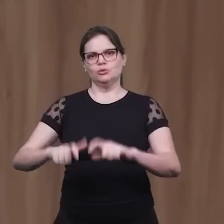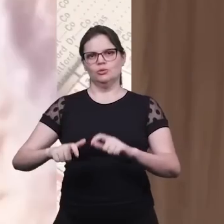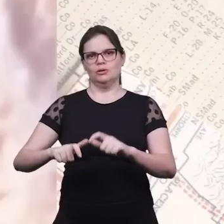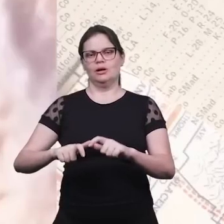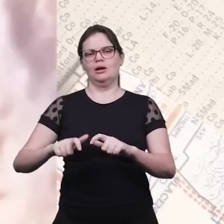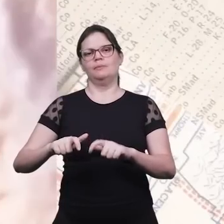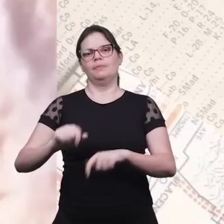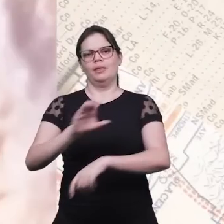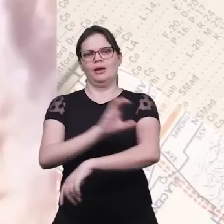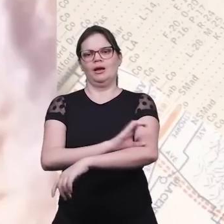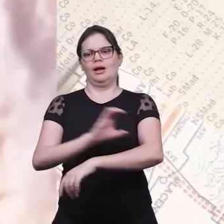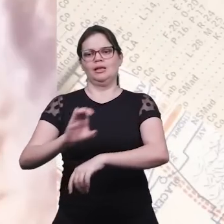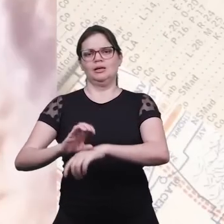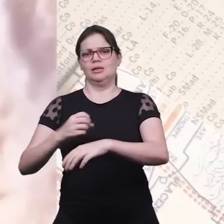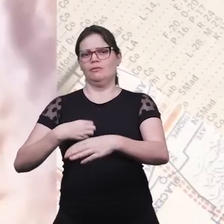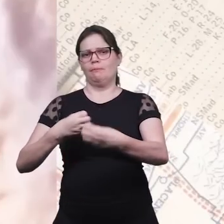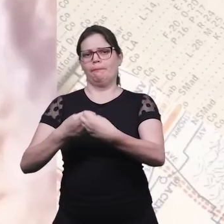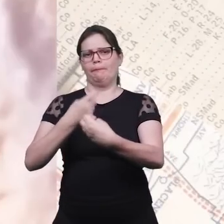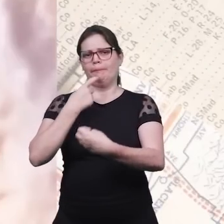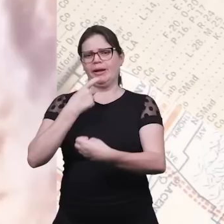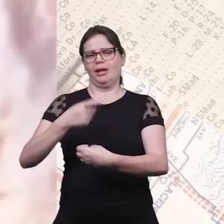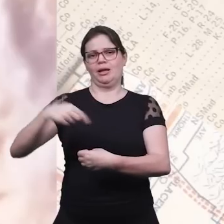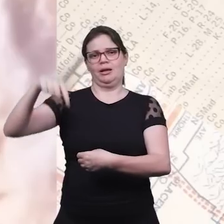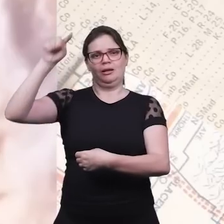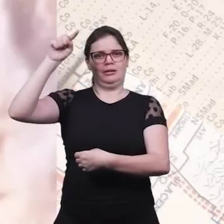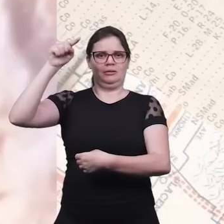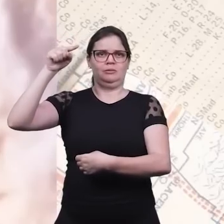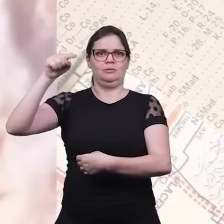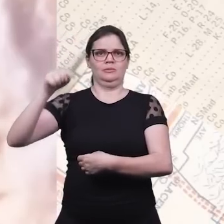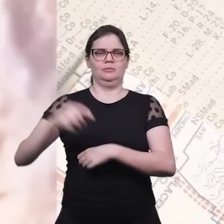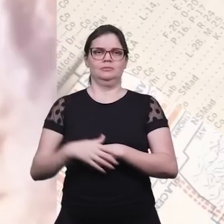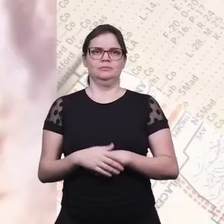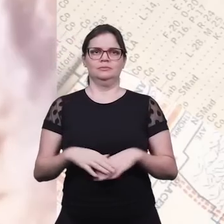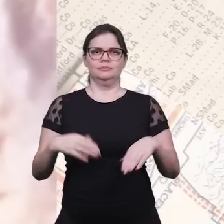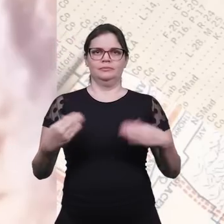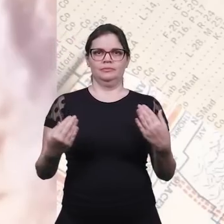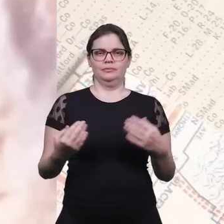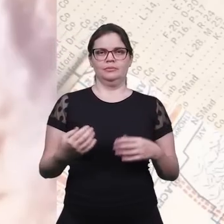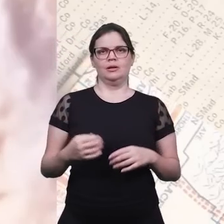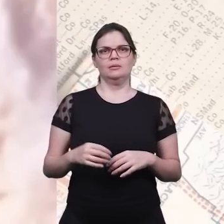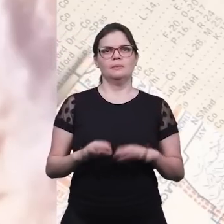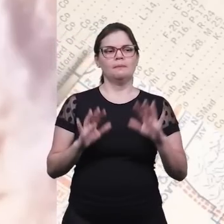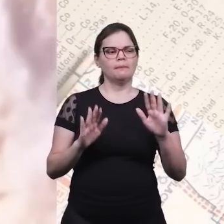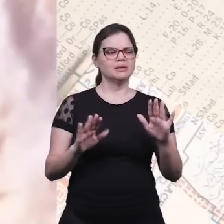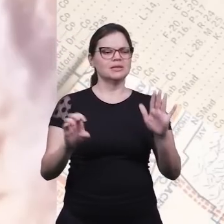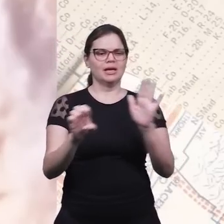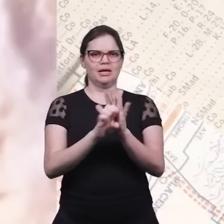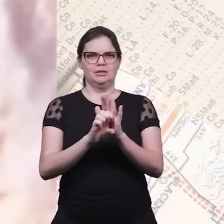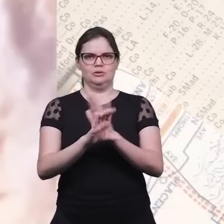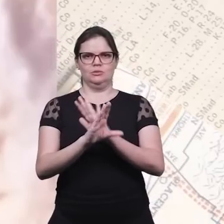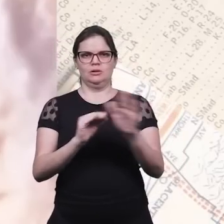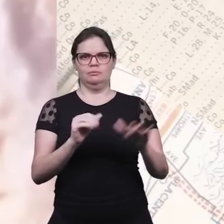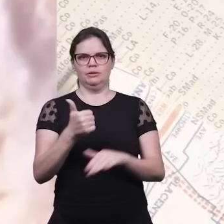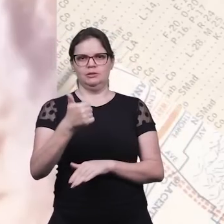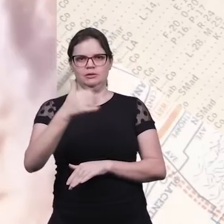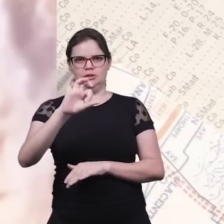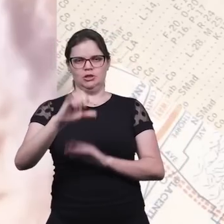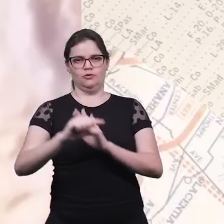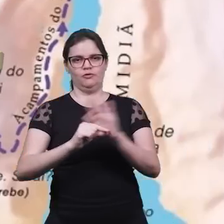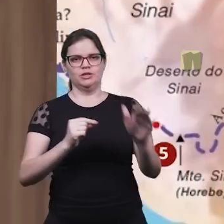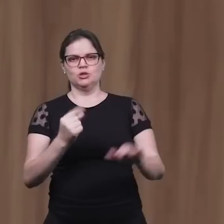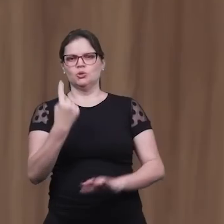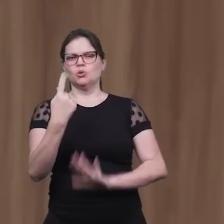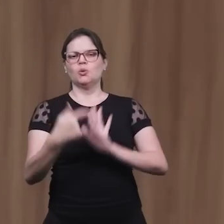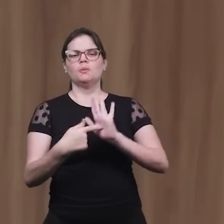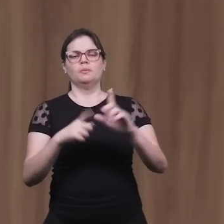de... Números 10:11. Números 10. 1 ano e 2 meses depois da saída. Isso. Números 10:11. Quando eles chegam